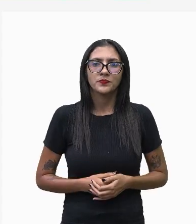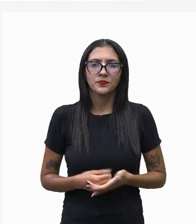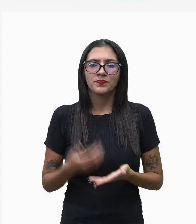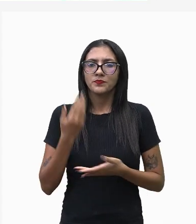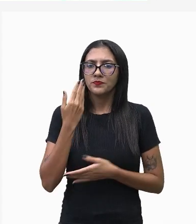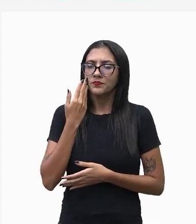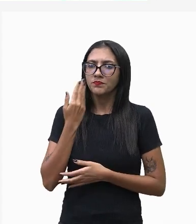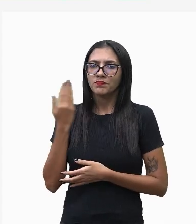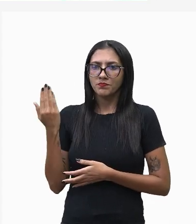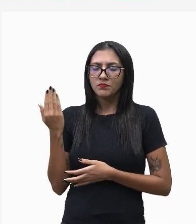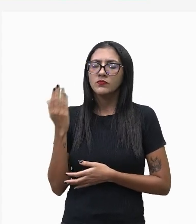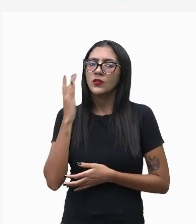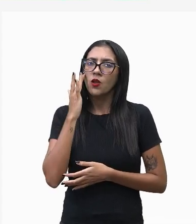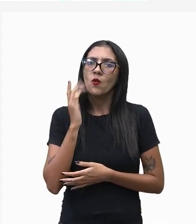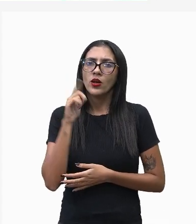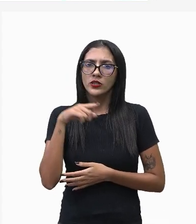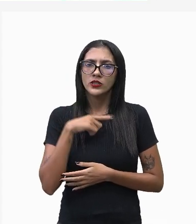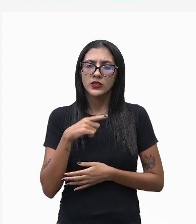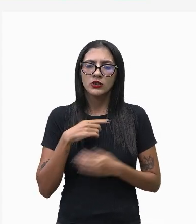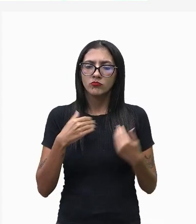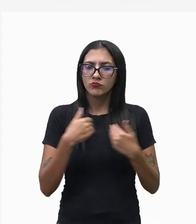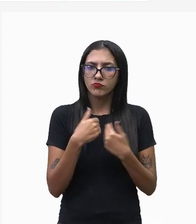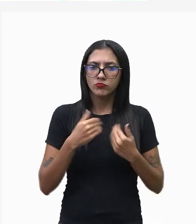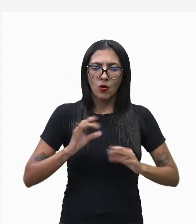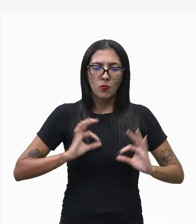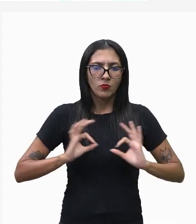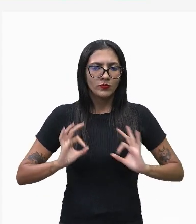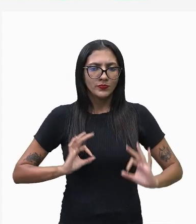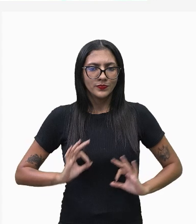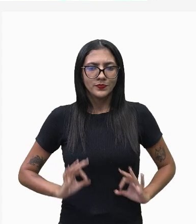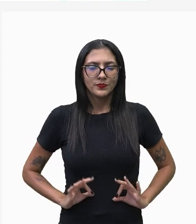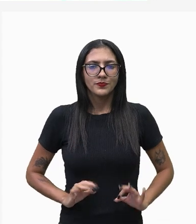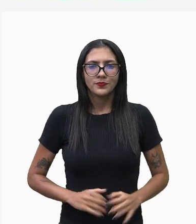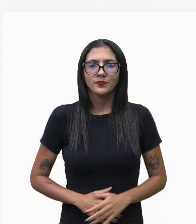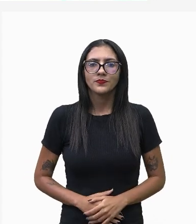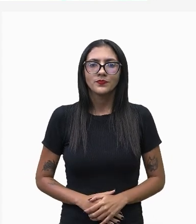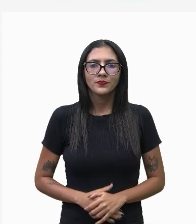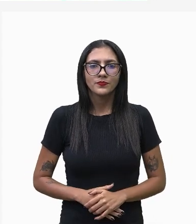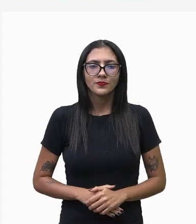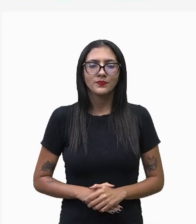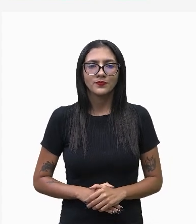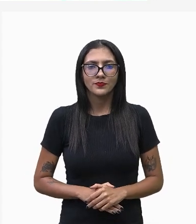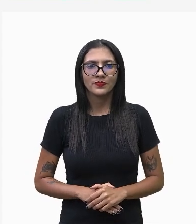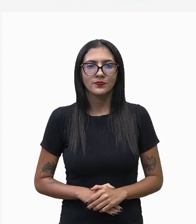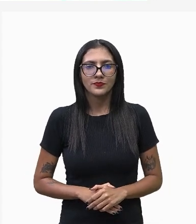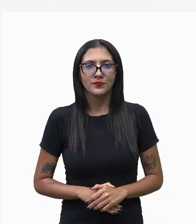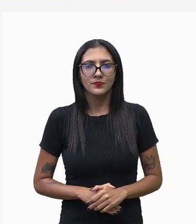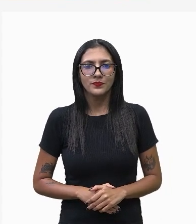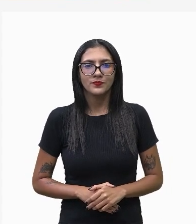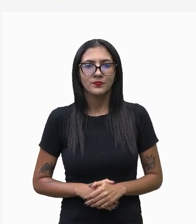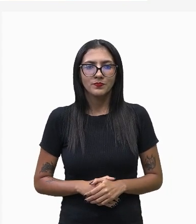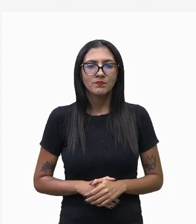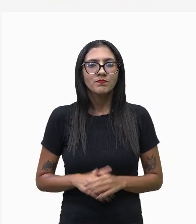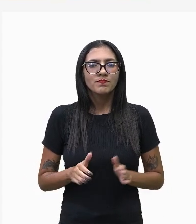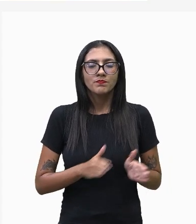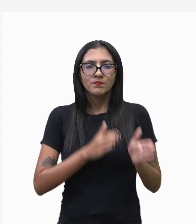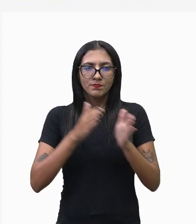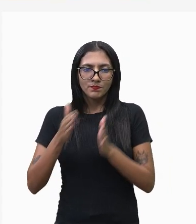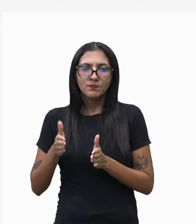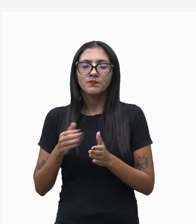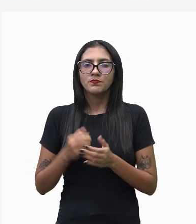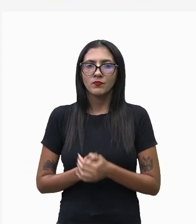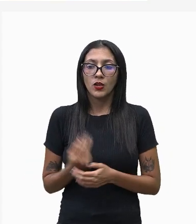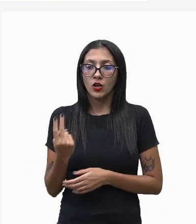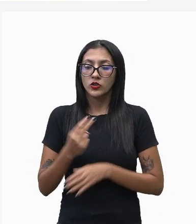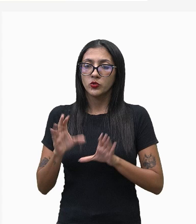num desses refúgios. De outra forma, as unidades de conservação de uso sustentável, e aí